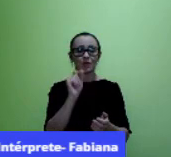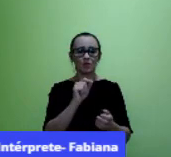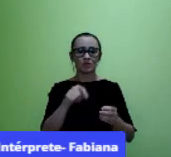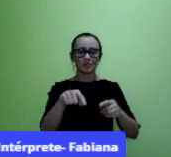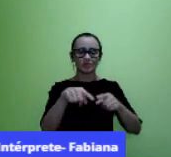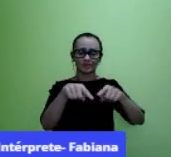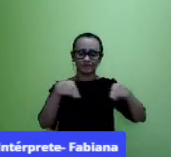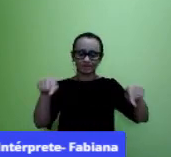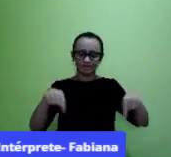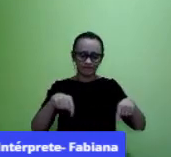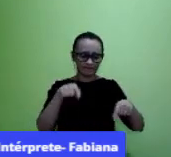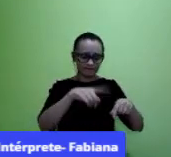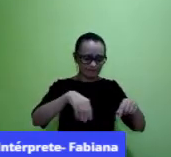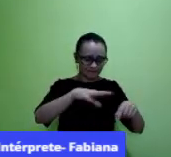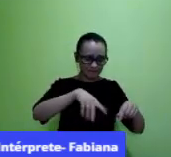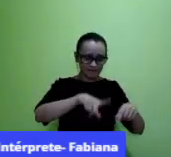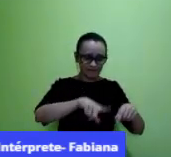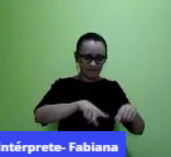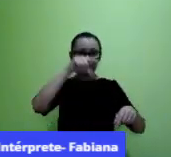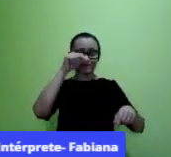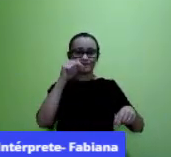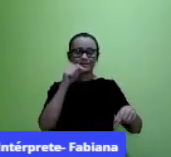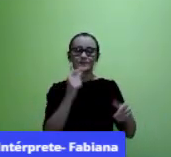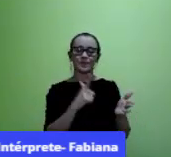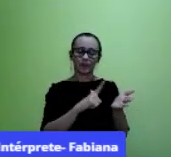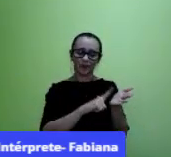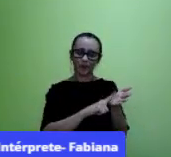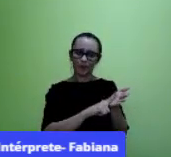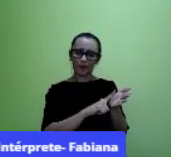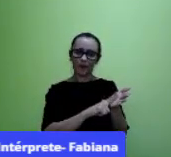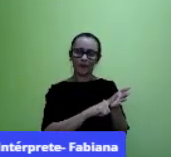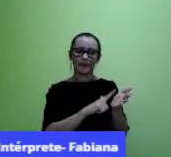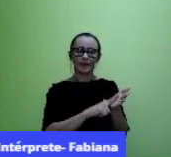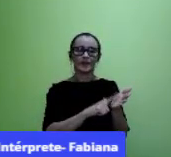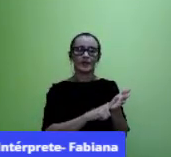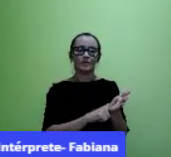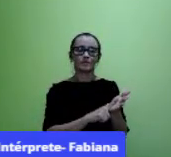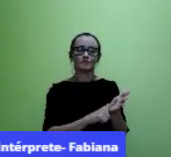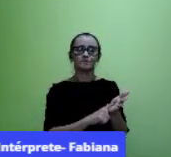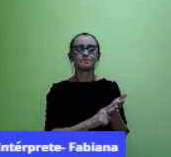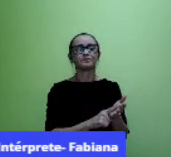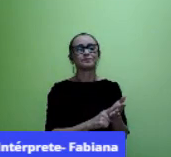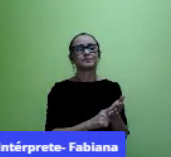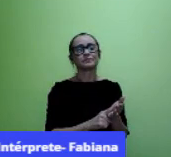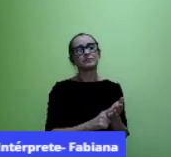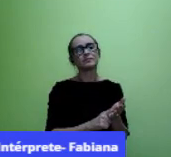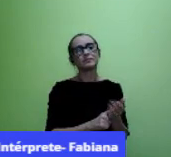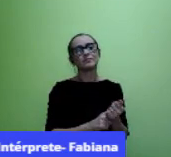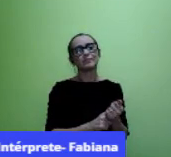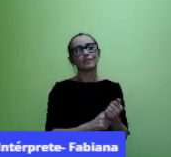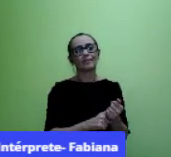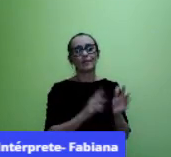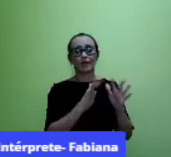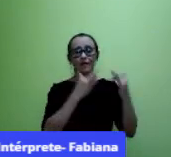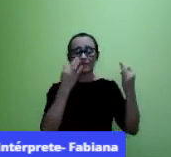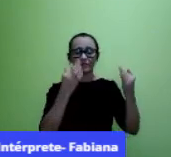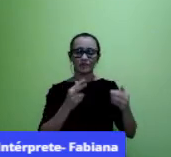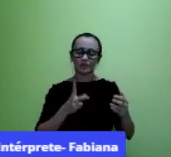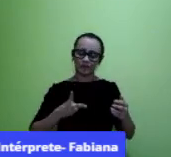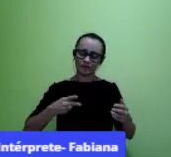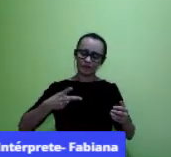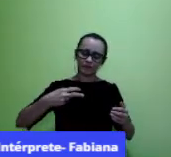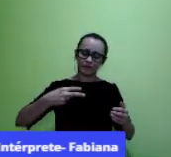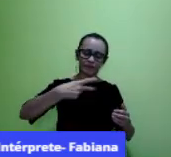Eu vou colocar num papelzinho várias partes lá no caderno para o pai recortar e a criança vai sortear.